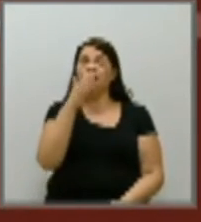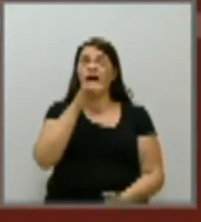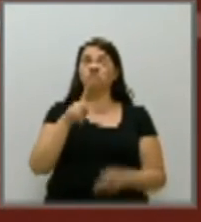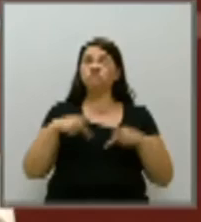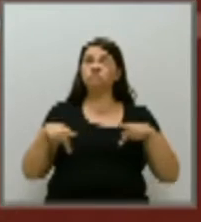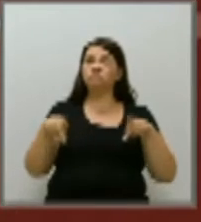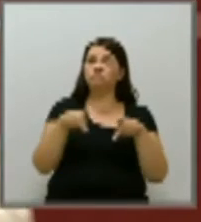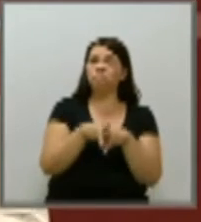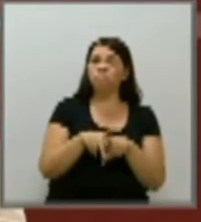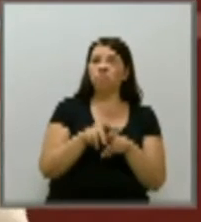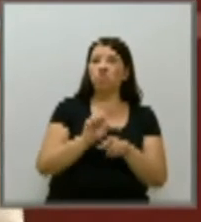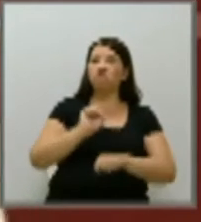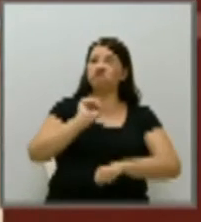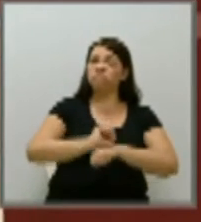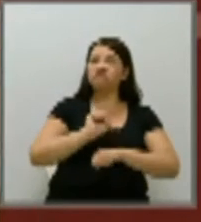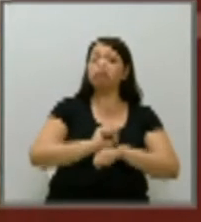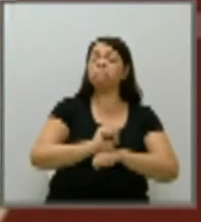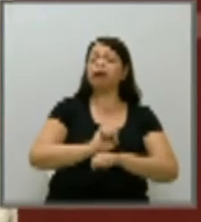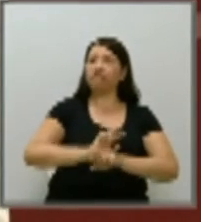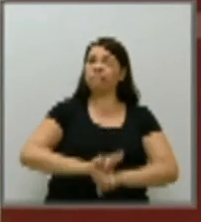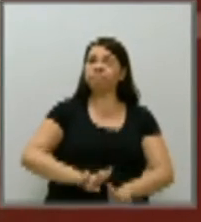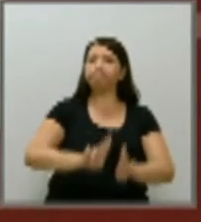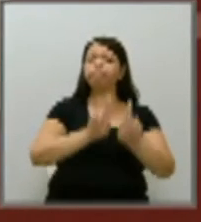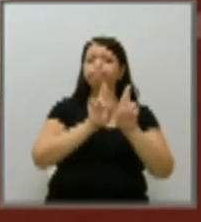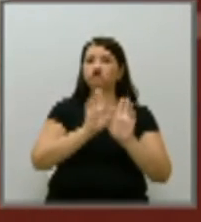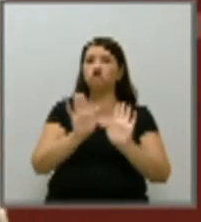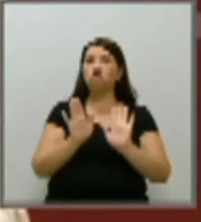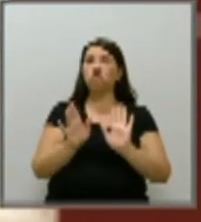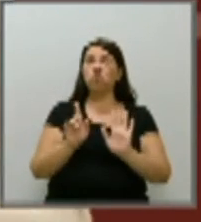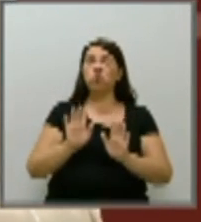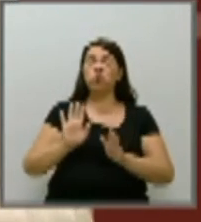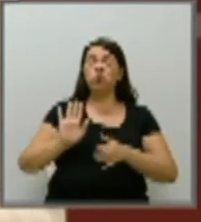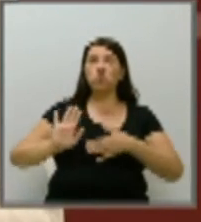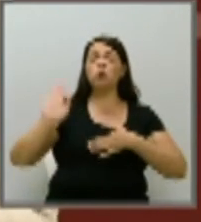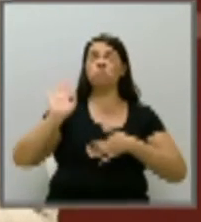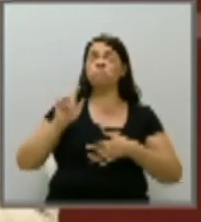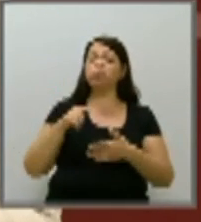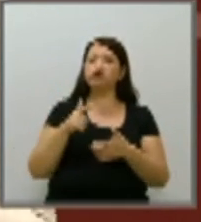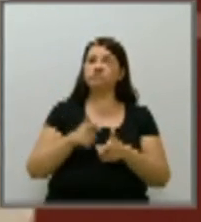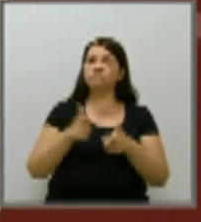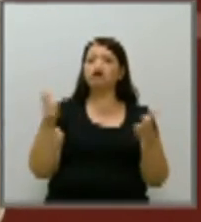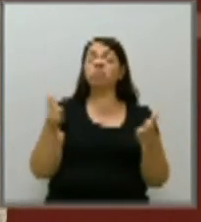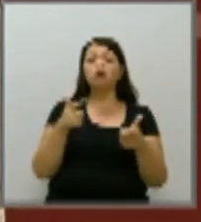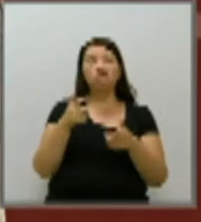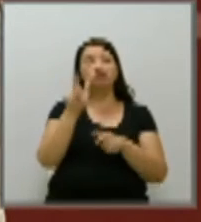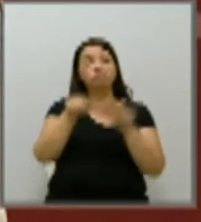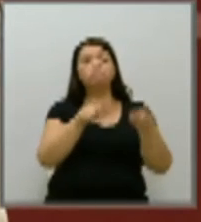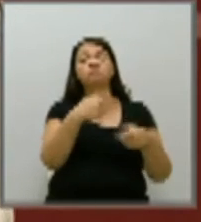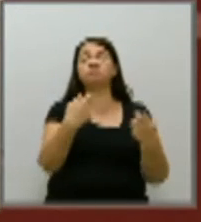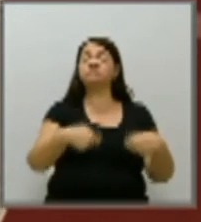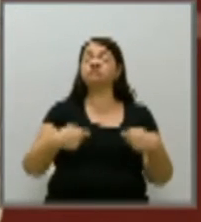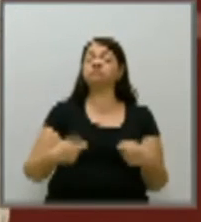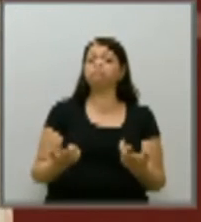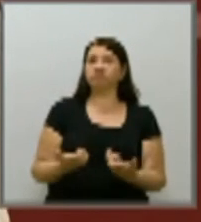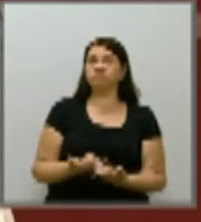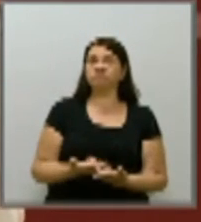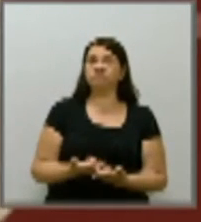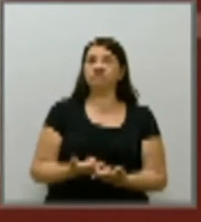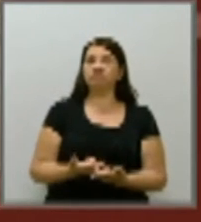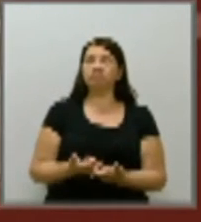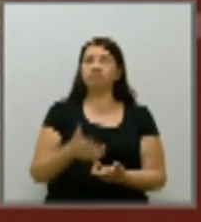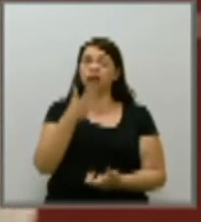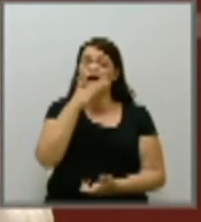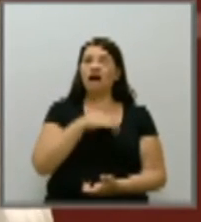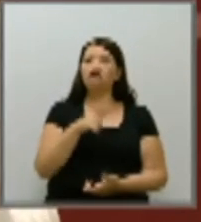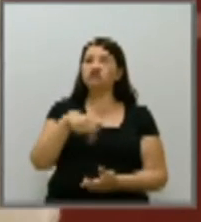fazer, está nas minhas propostas, é um compromisso maior com aquilo que as pessoas mais precisam. E o que as pessoas mais precisam, com certeza,